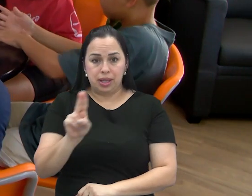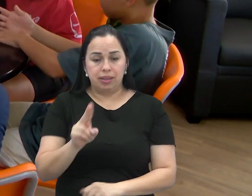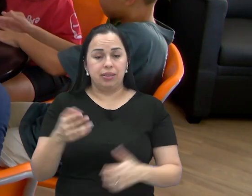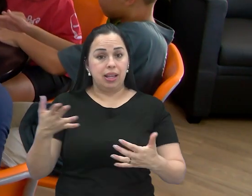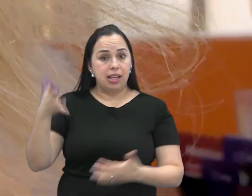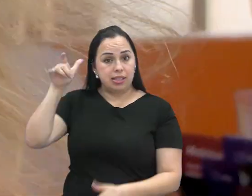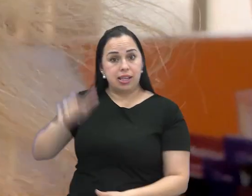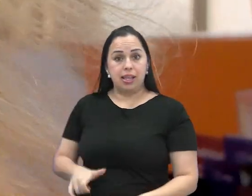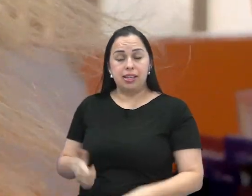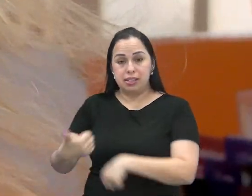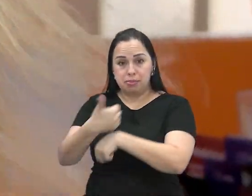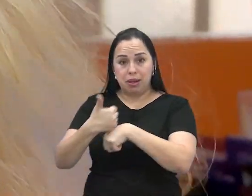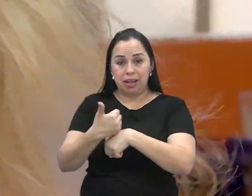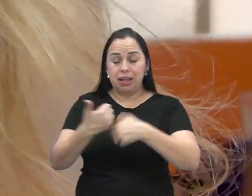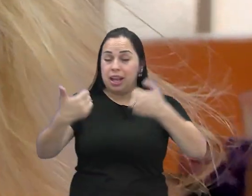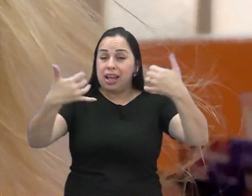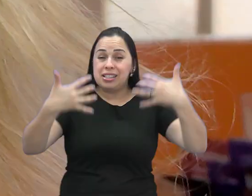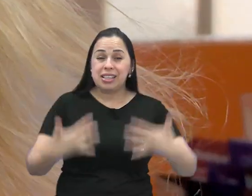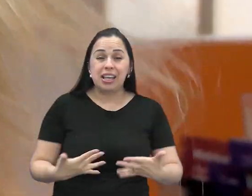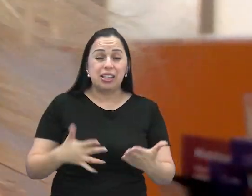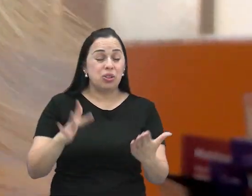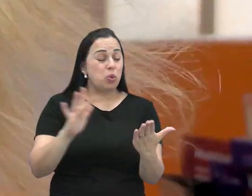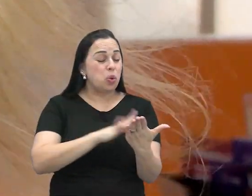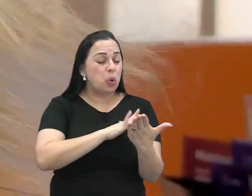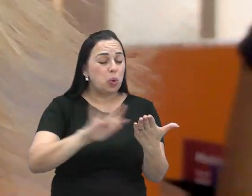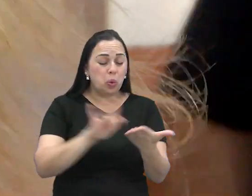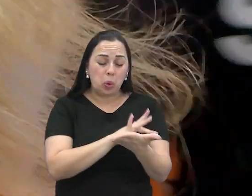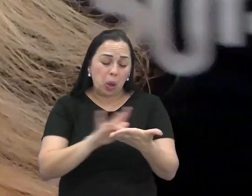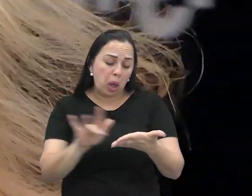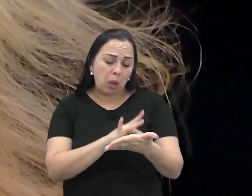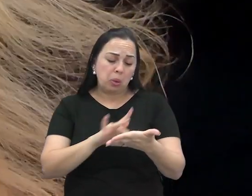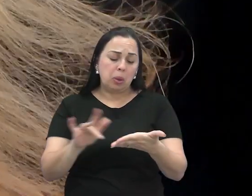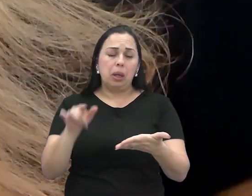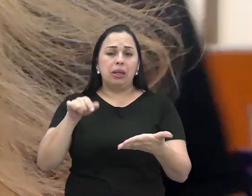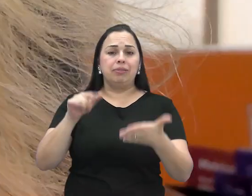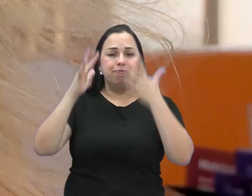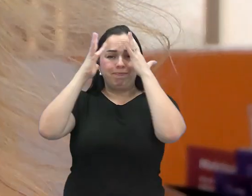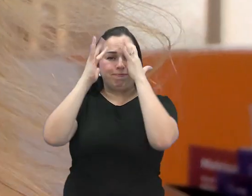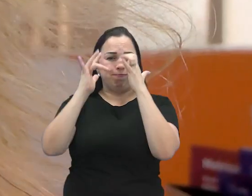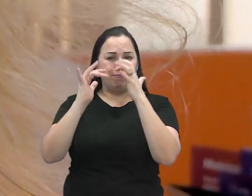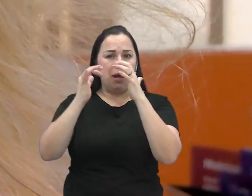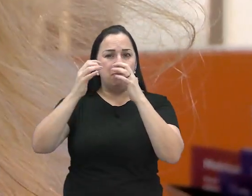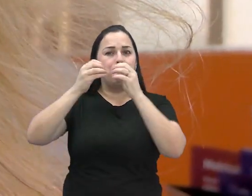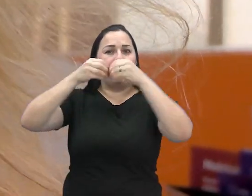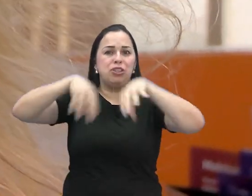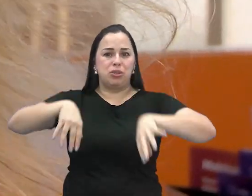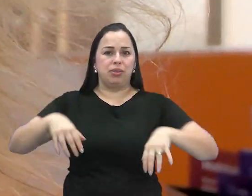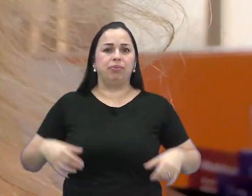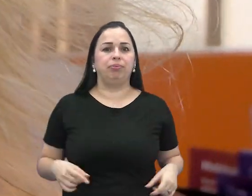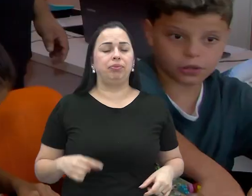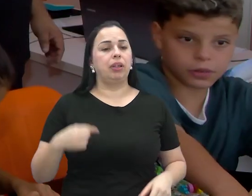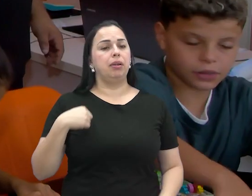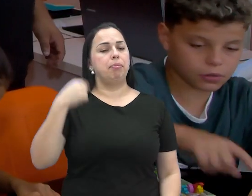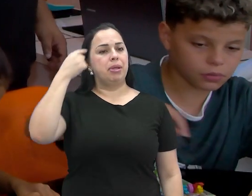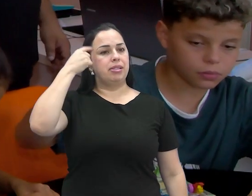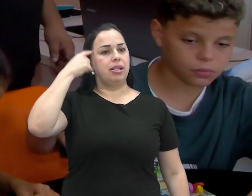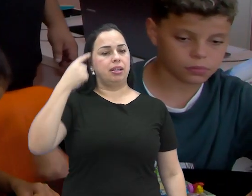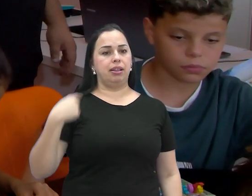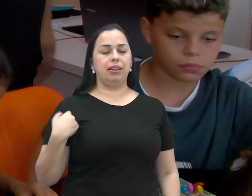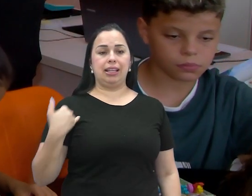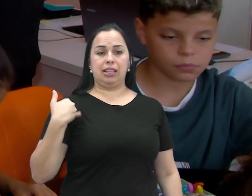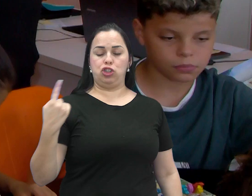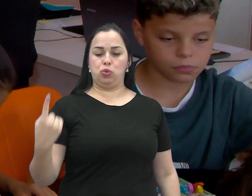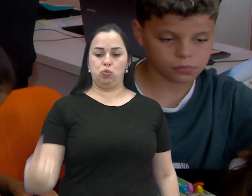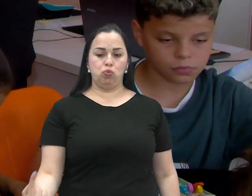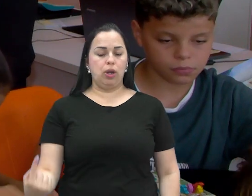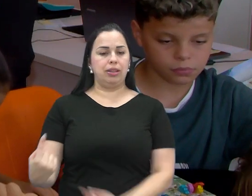para o cérebro explica como o uso exagerado de telas pode afetar a capacidade cognitiva. Se nós pensamos na